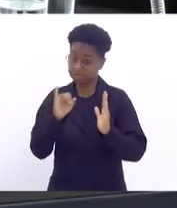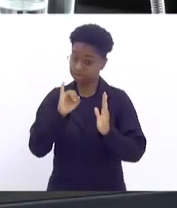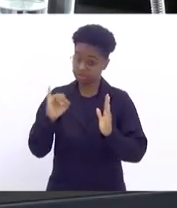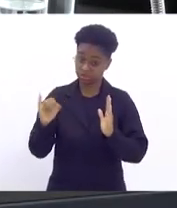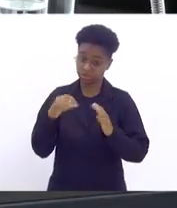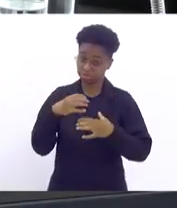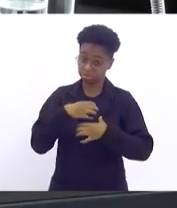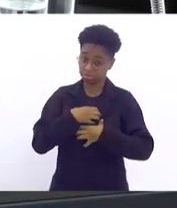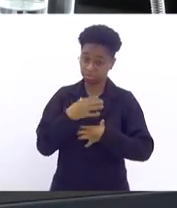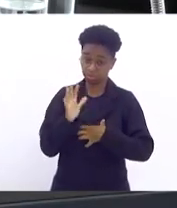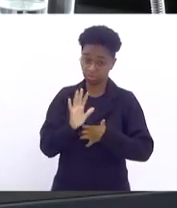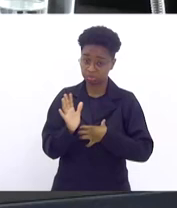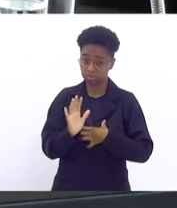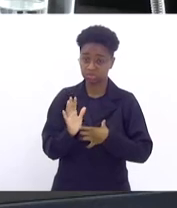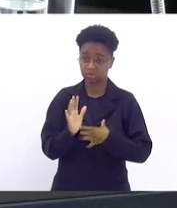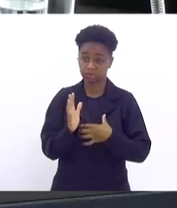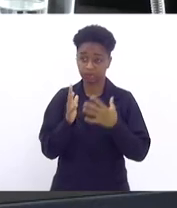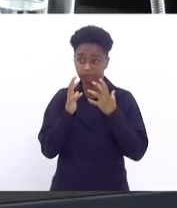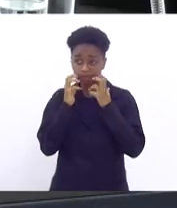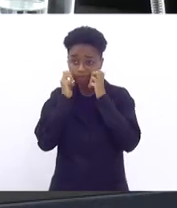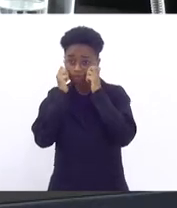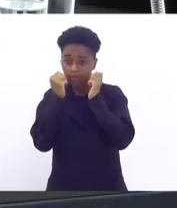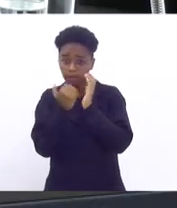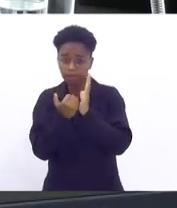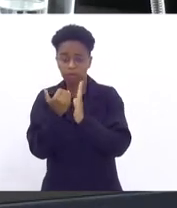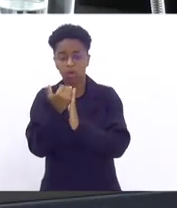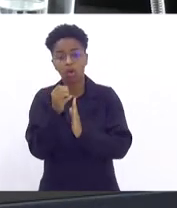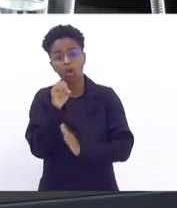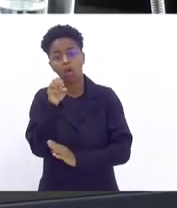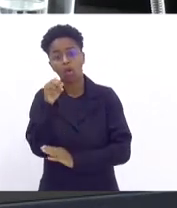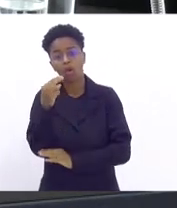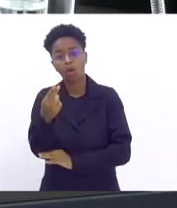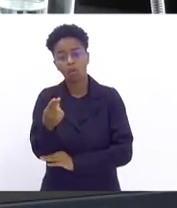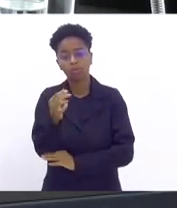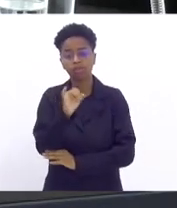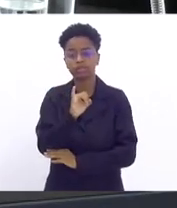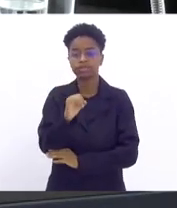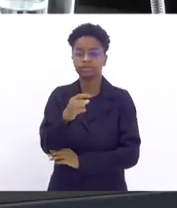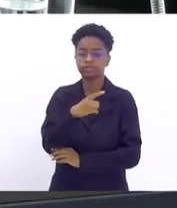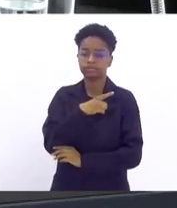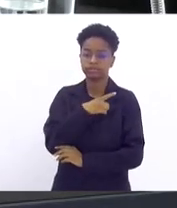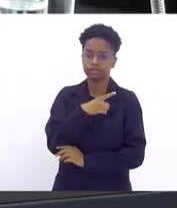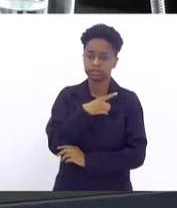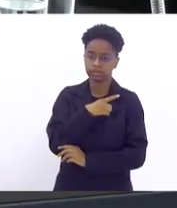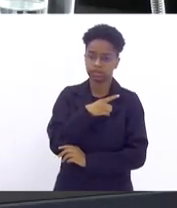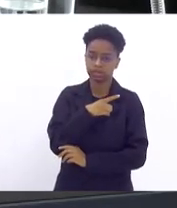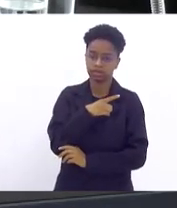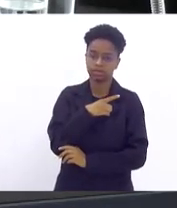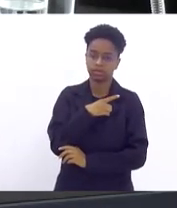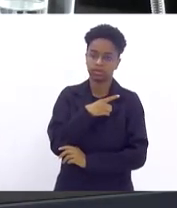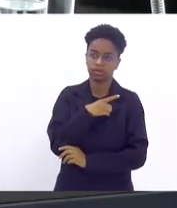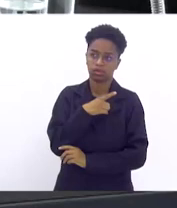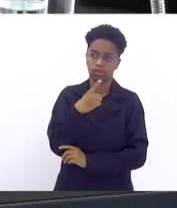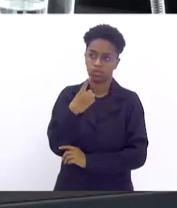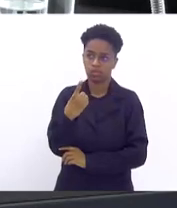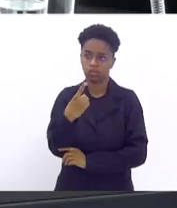um constrangimento ainda maior ou se existe uma maneira de resolver